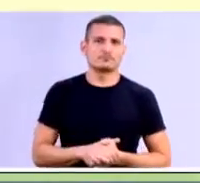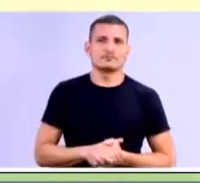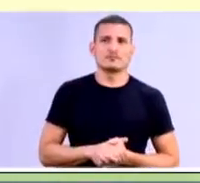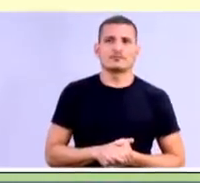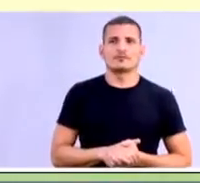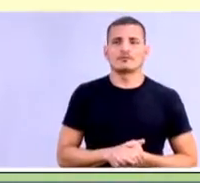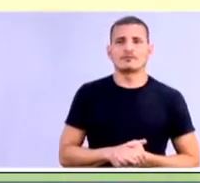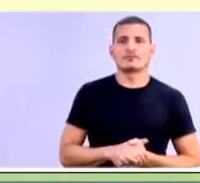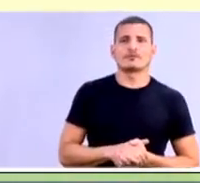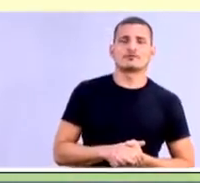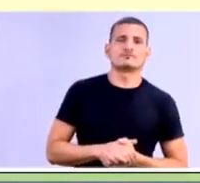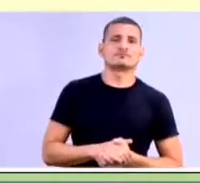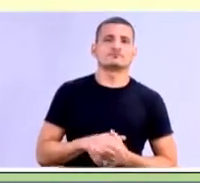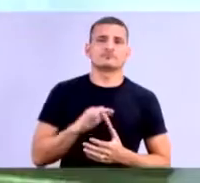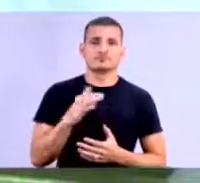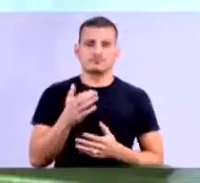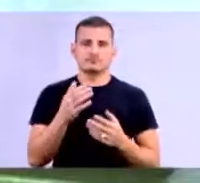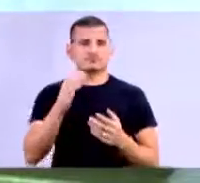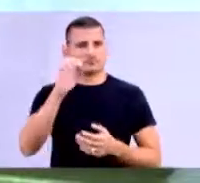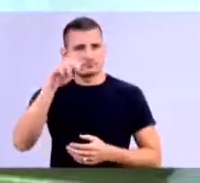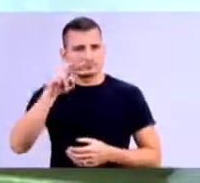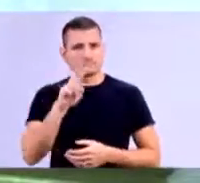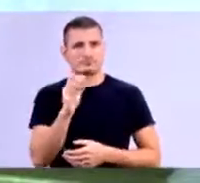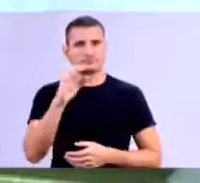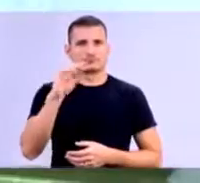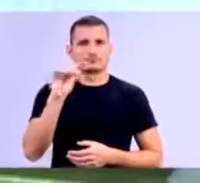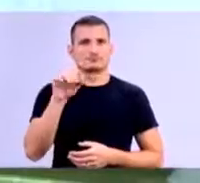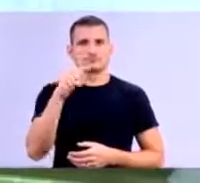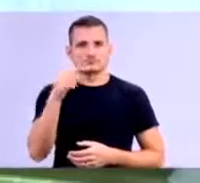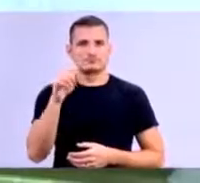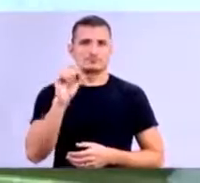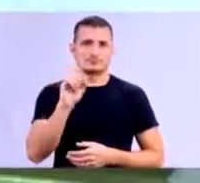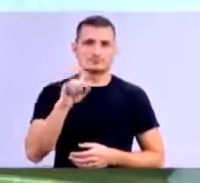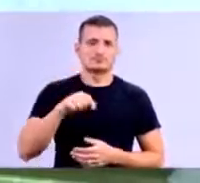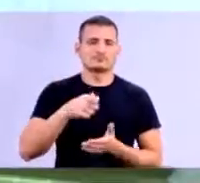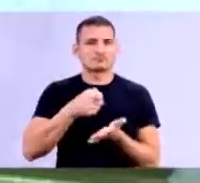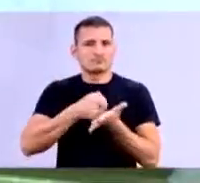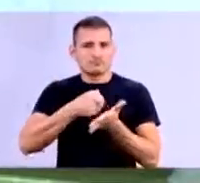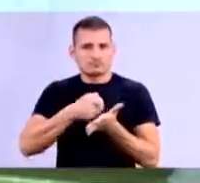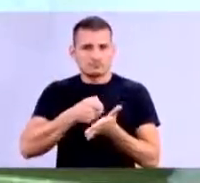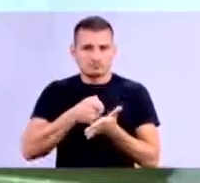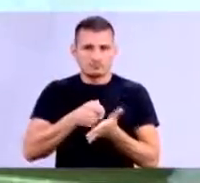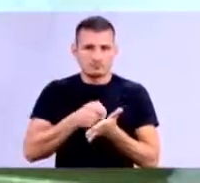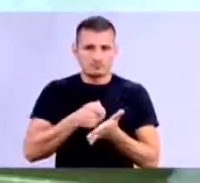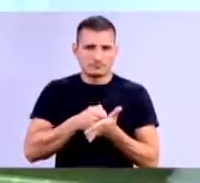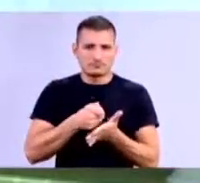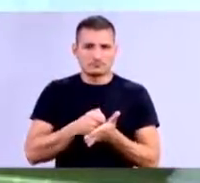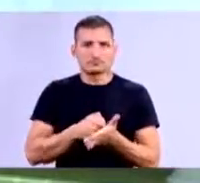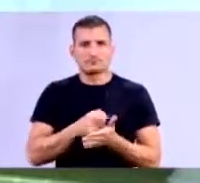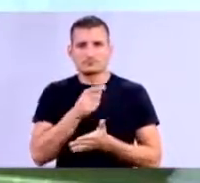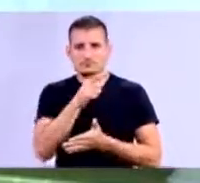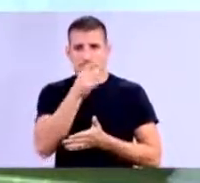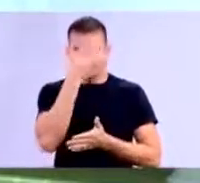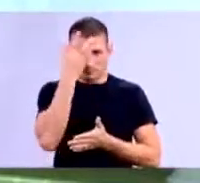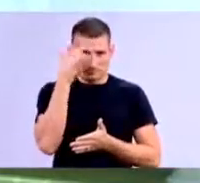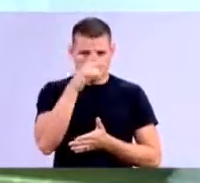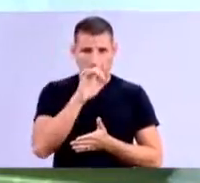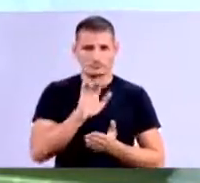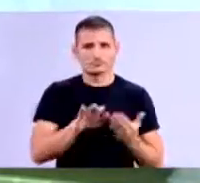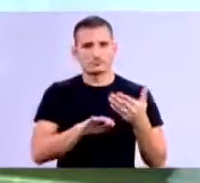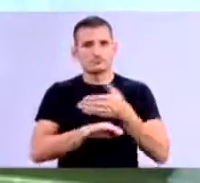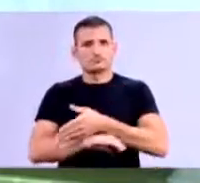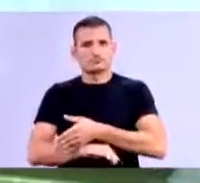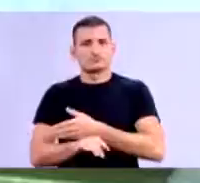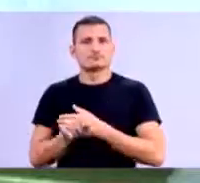uma convocação, ela está relacionada à obrigatoriedade daquele convocado de